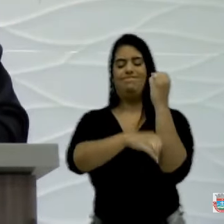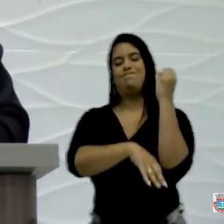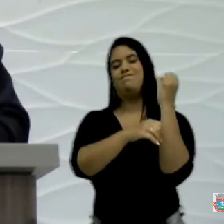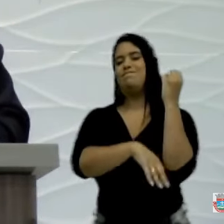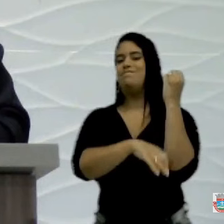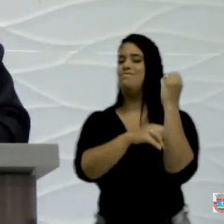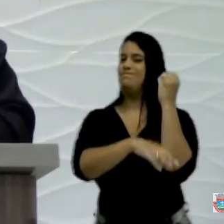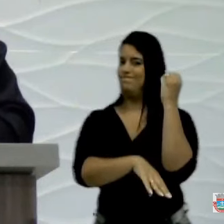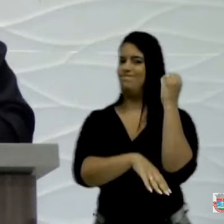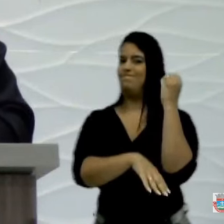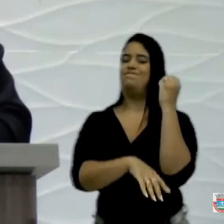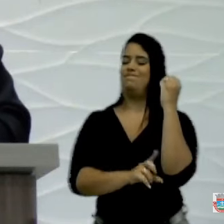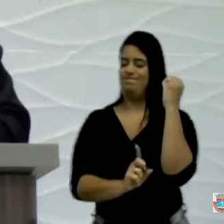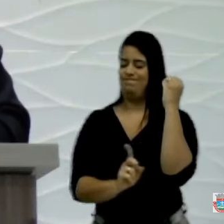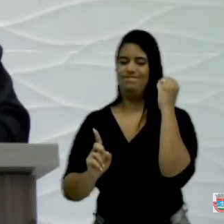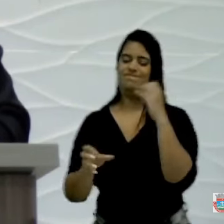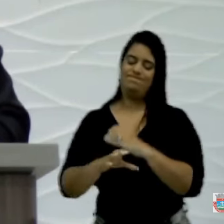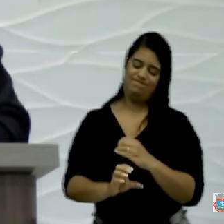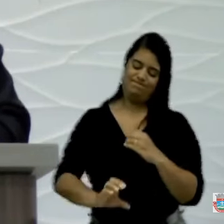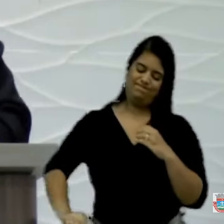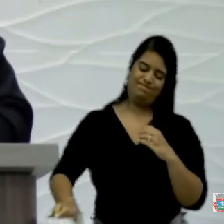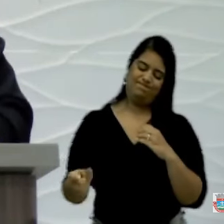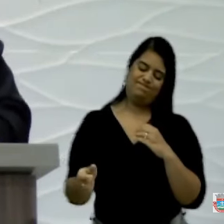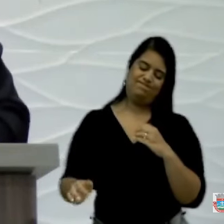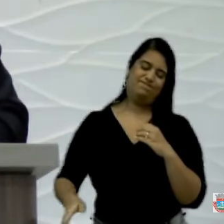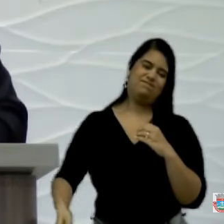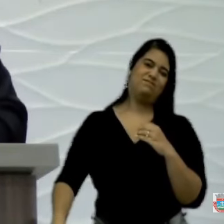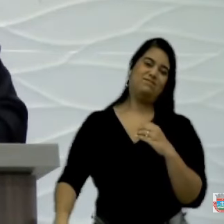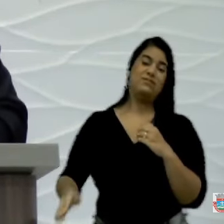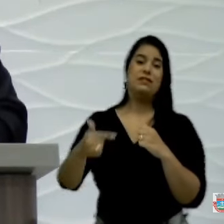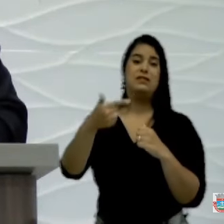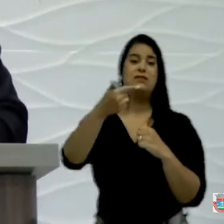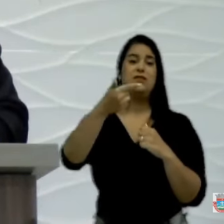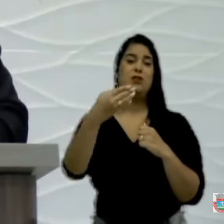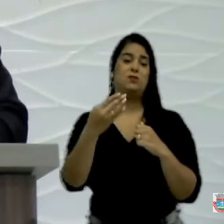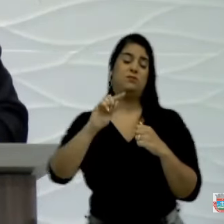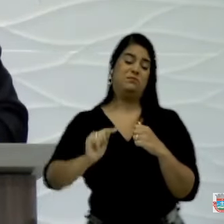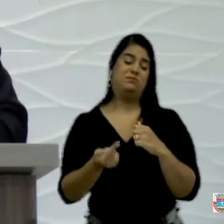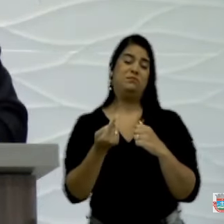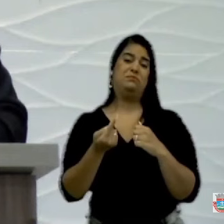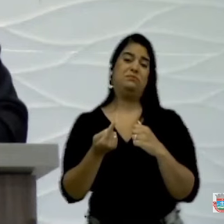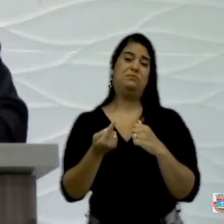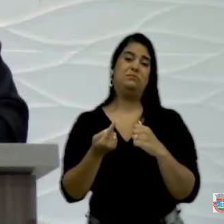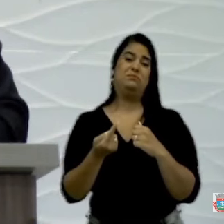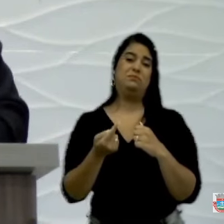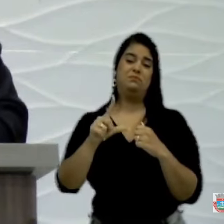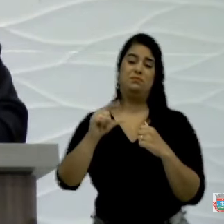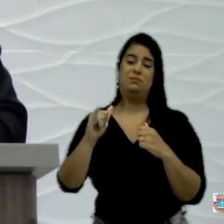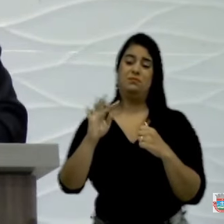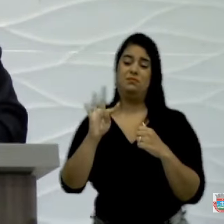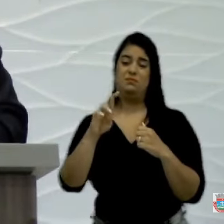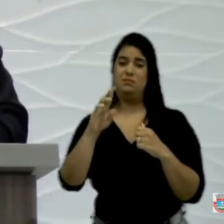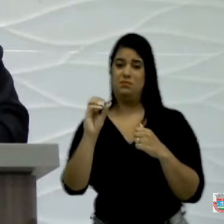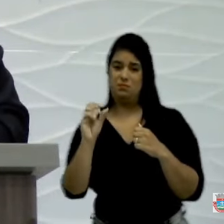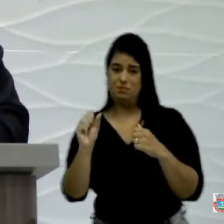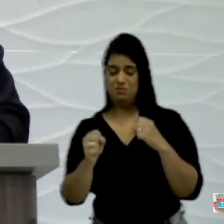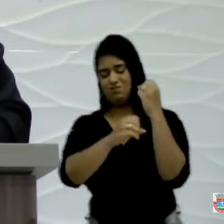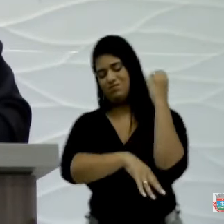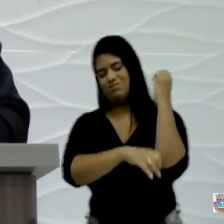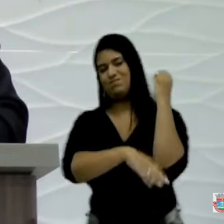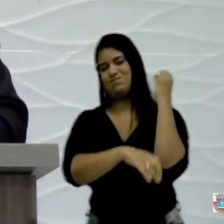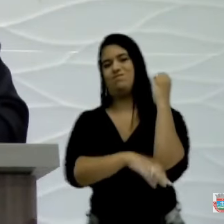viu? Vai hoje para terminar, vamos ver se termina. 24 mil litros de fezes das fossas lá,